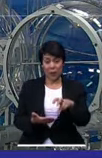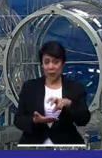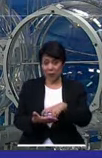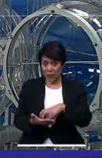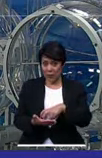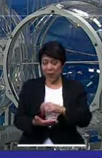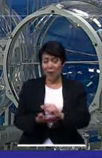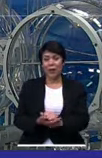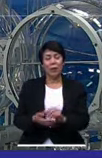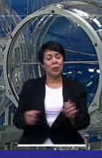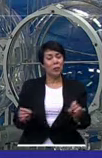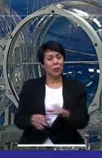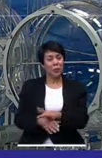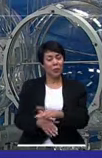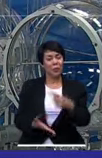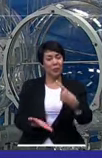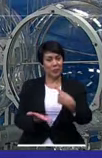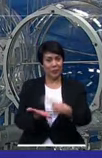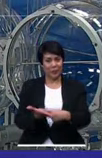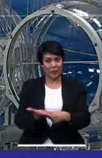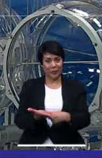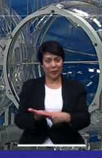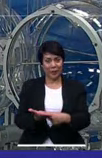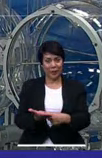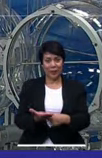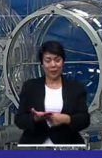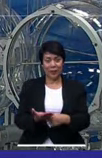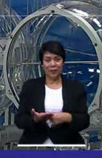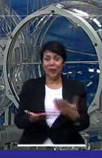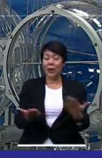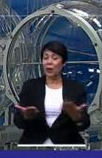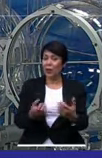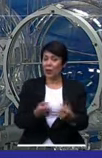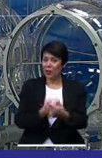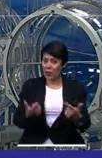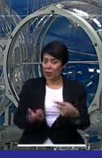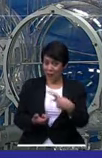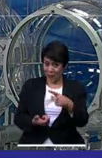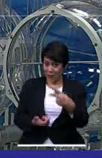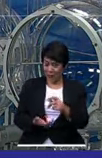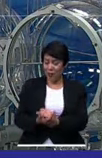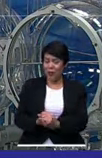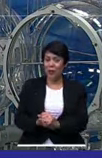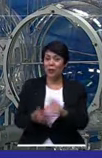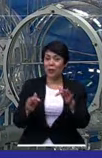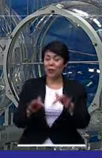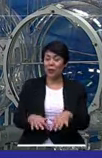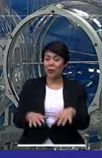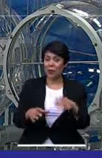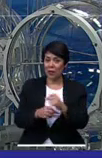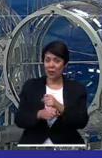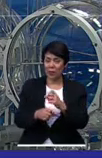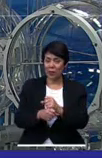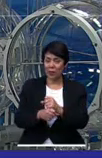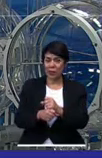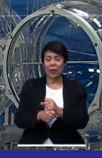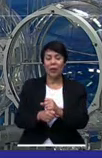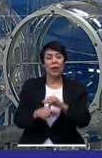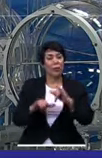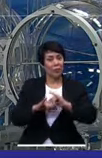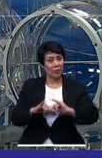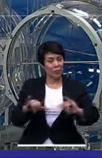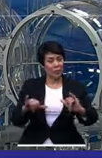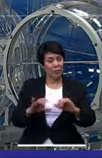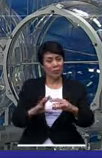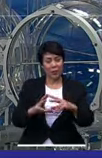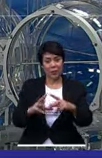5.304, sorteio realizado, validado. E aí, a sorte estava na sua aposta? Logo após a apuração, todos os resultados serão